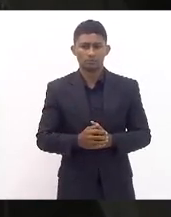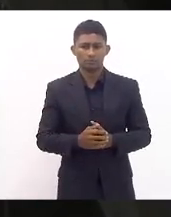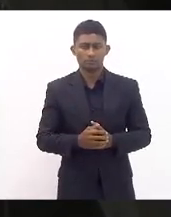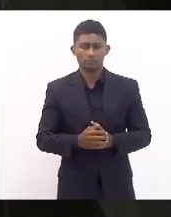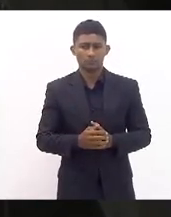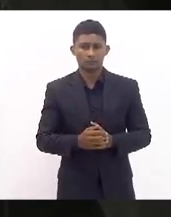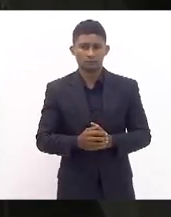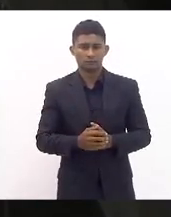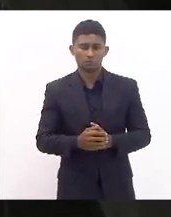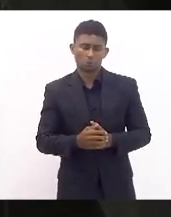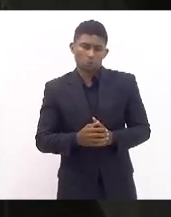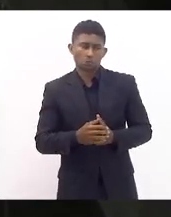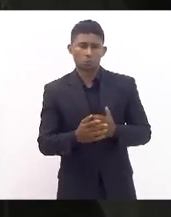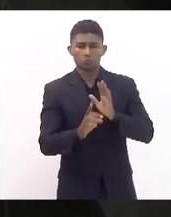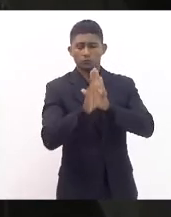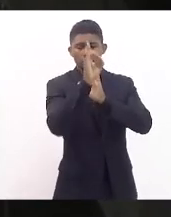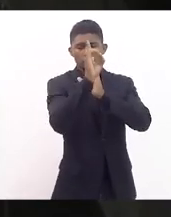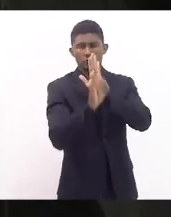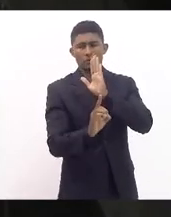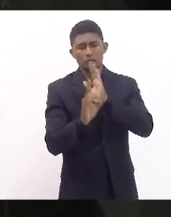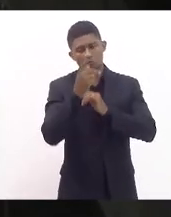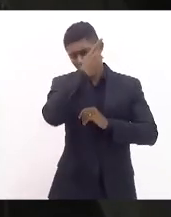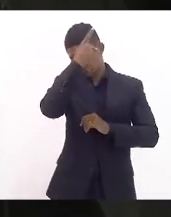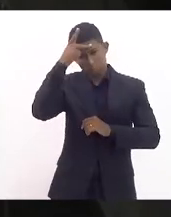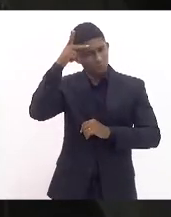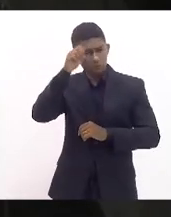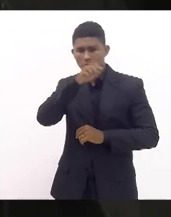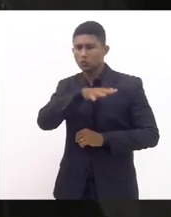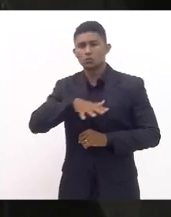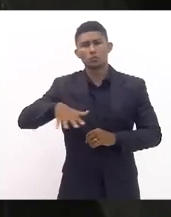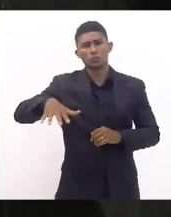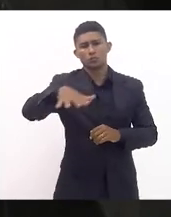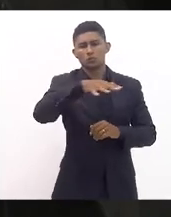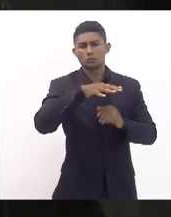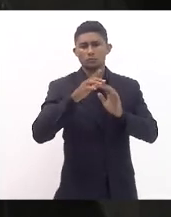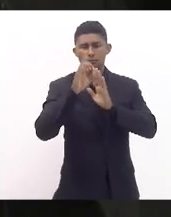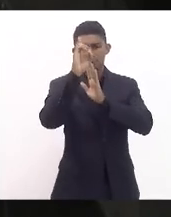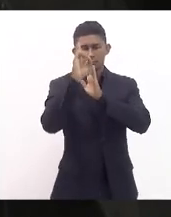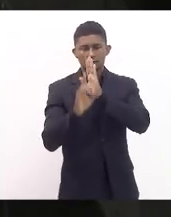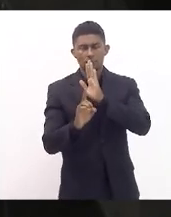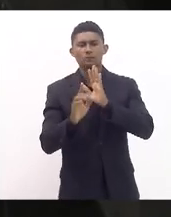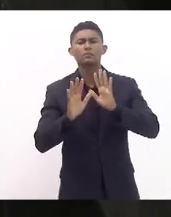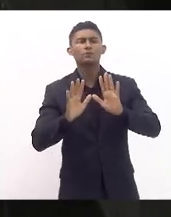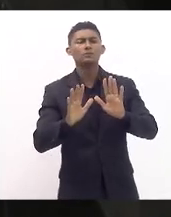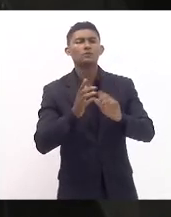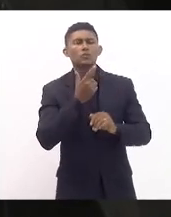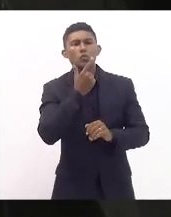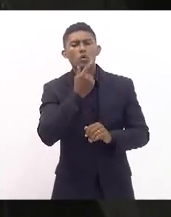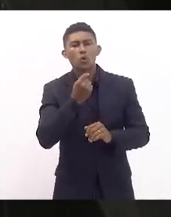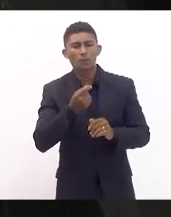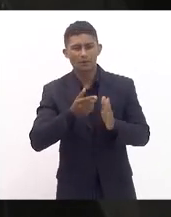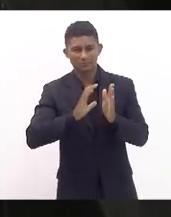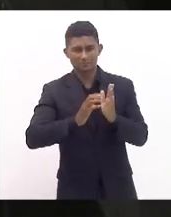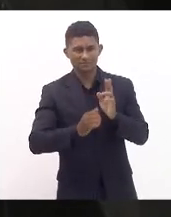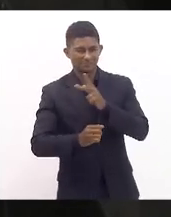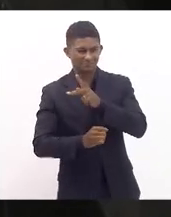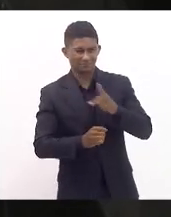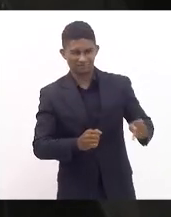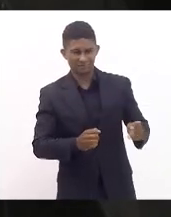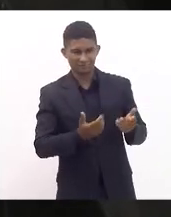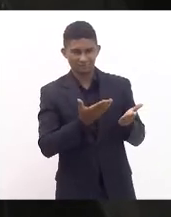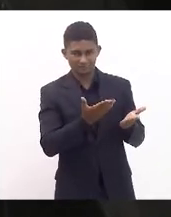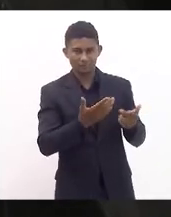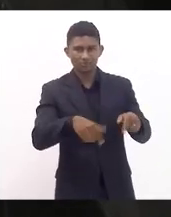justo direito de qualquer cidadão. No entanto, esse presidente de partido,